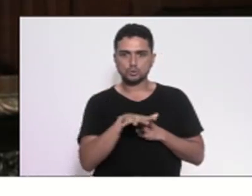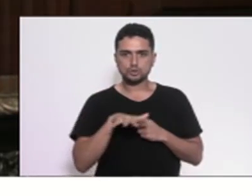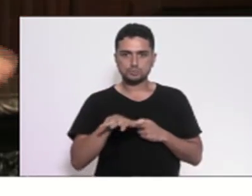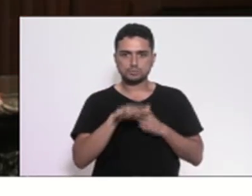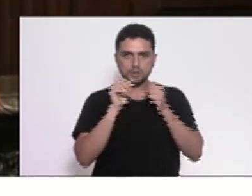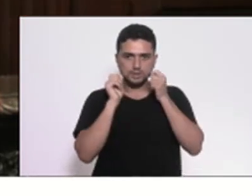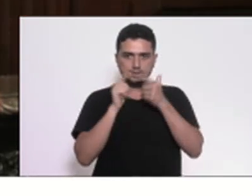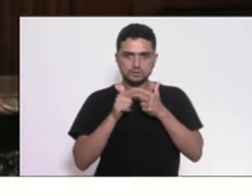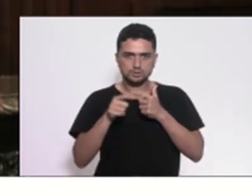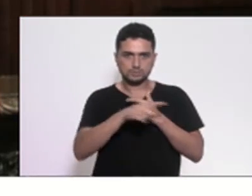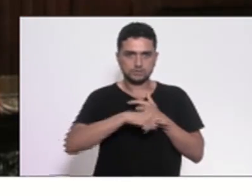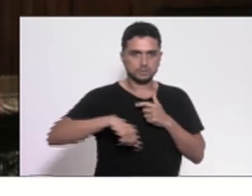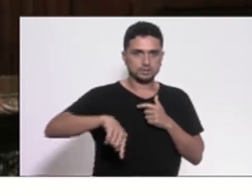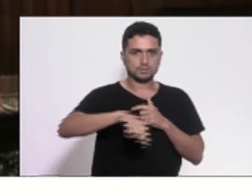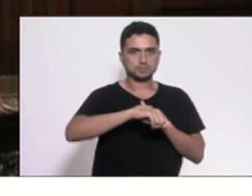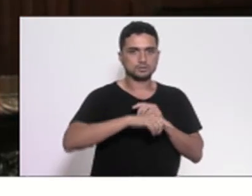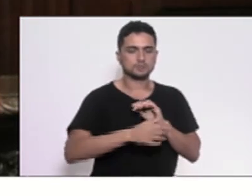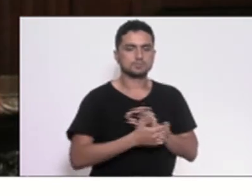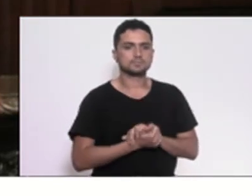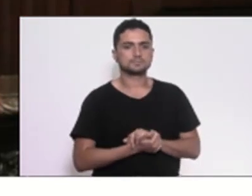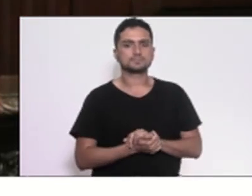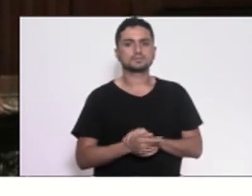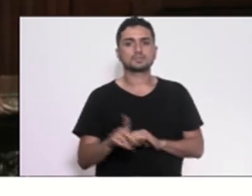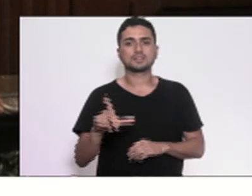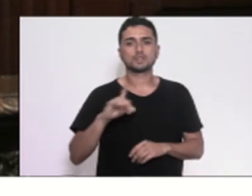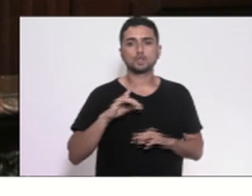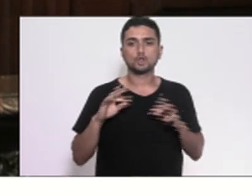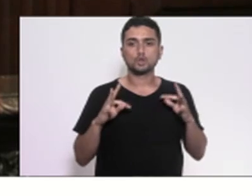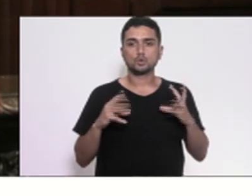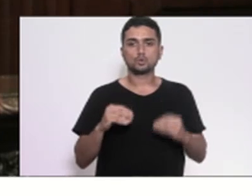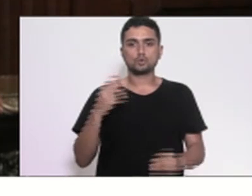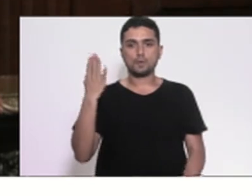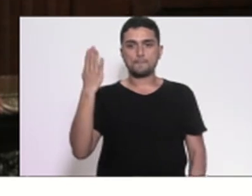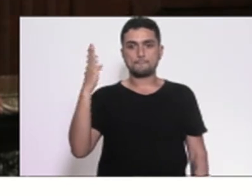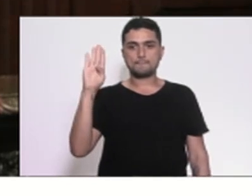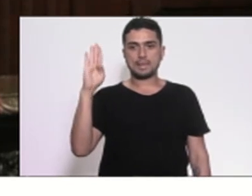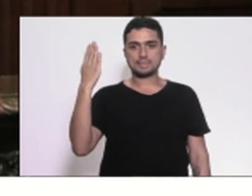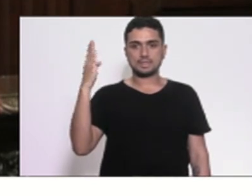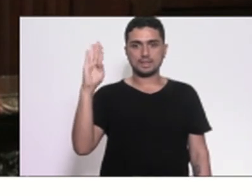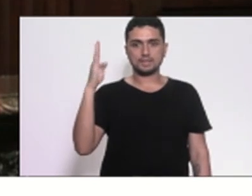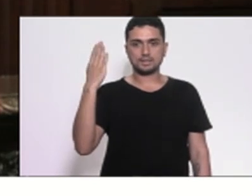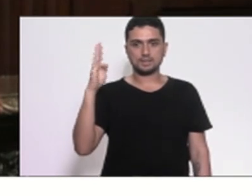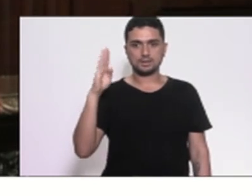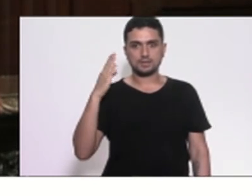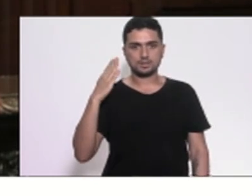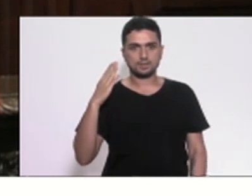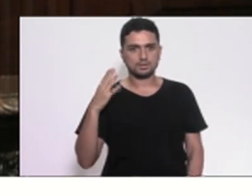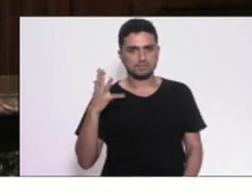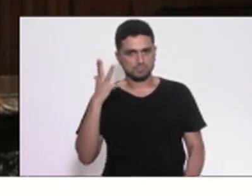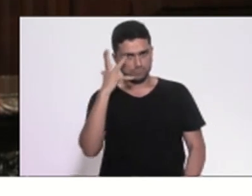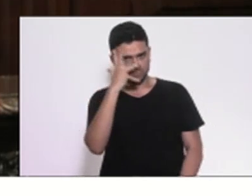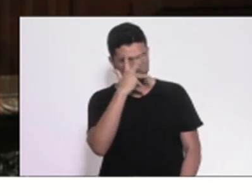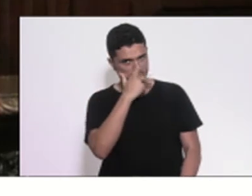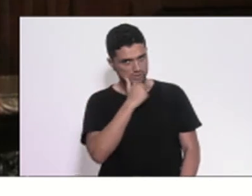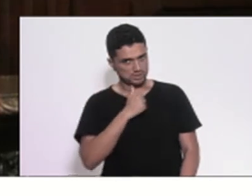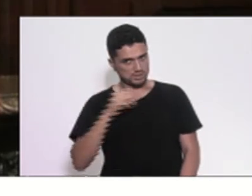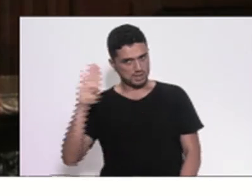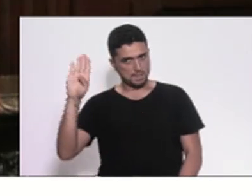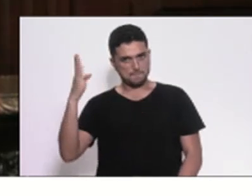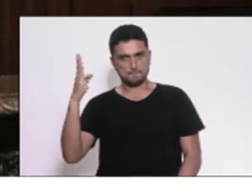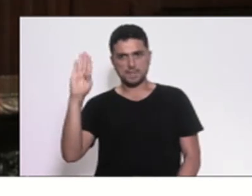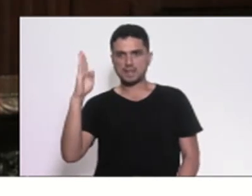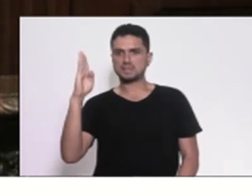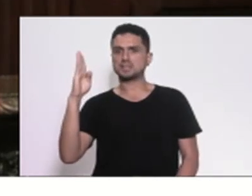piso todo é em madeira, madeira de lei, de belíssima qualidade. Aí